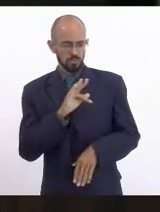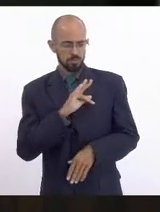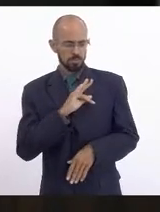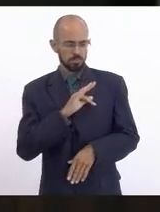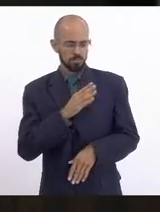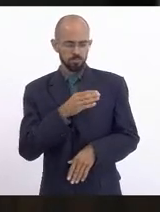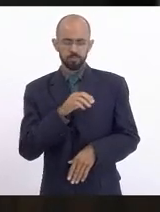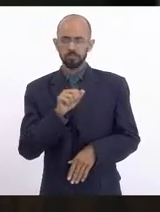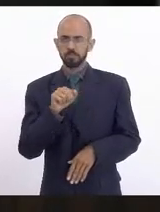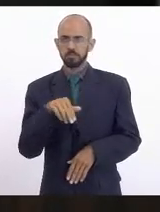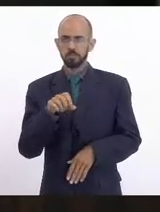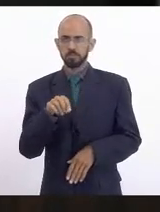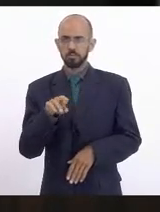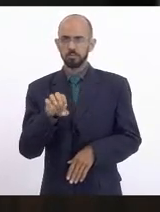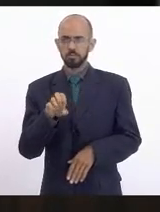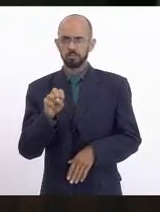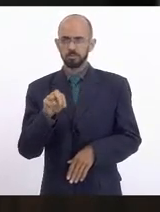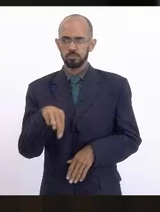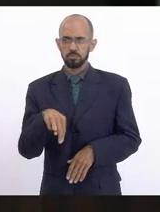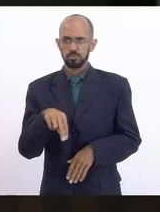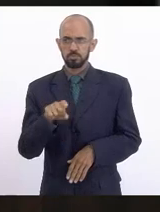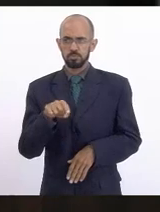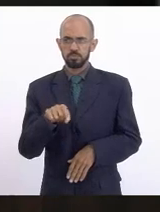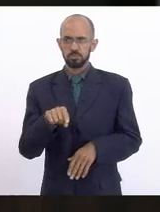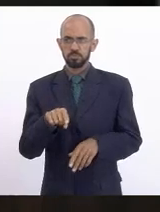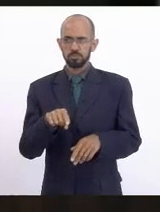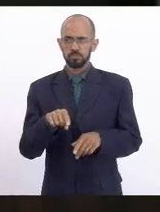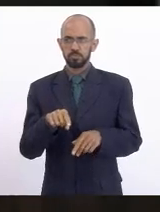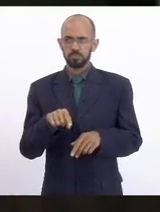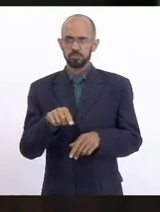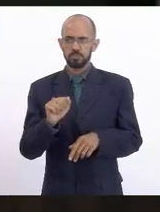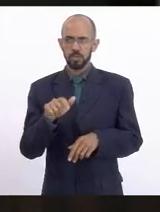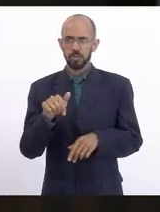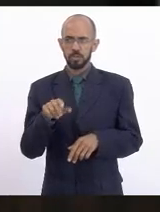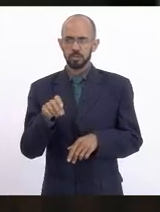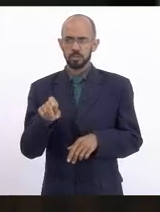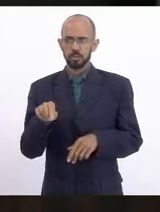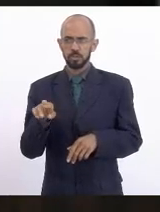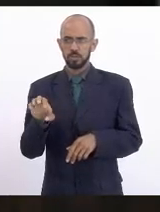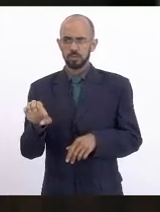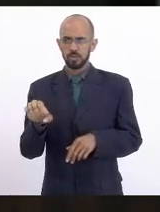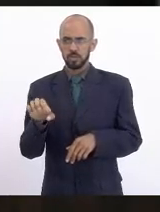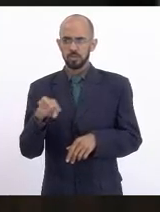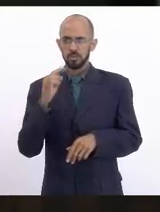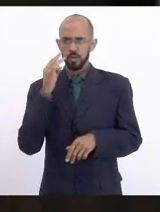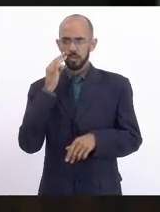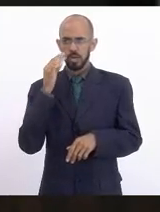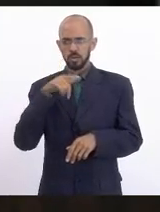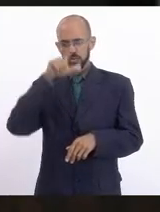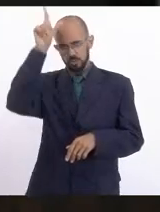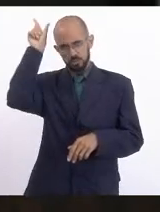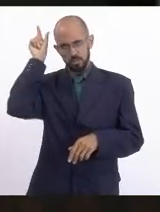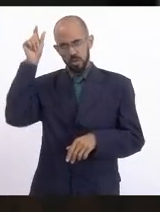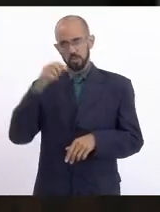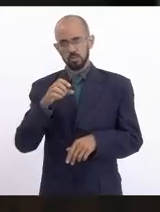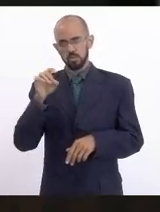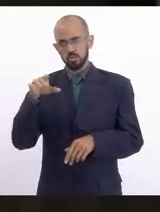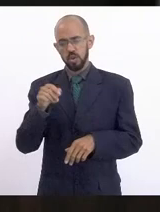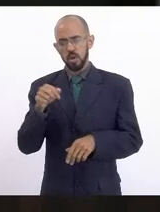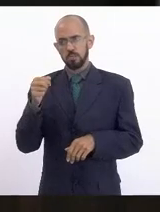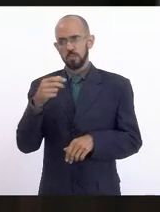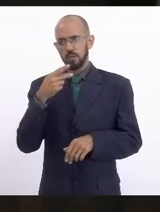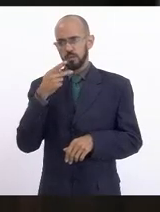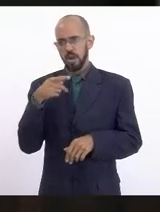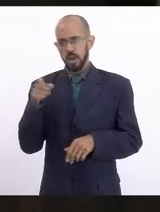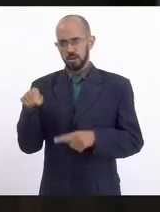deve tá do Anderson Deputado Alexandre o Anderson ele tá do valdec Luiz Paulo é só uma constelação quero fazer cima da palavra